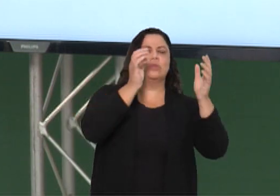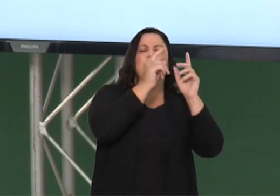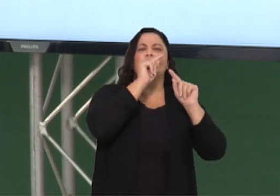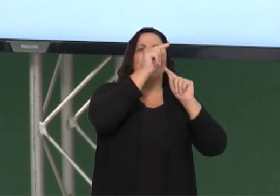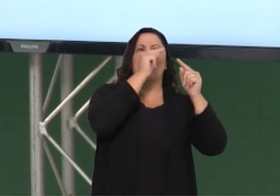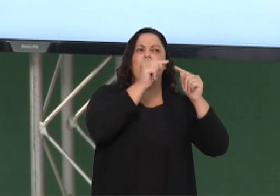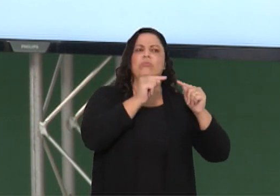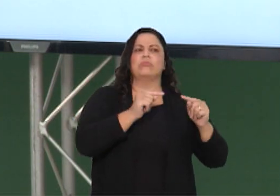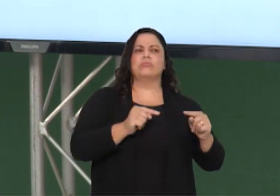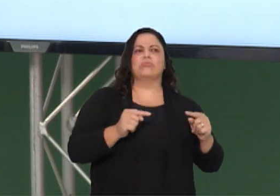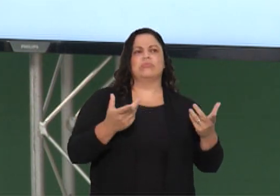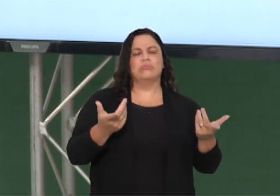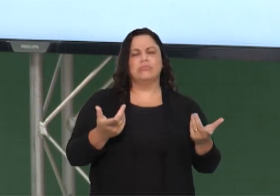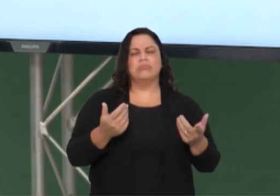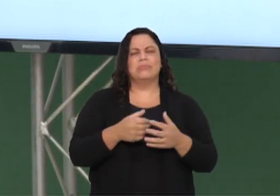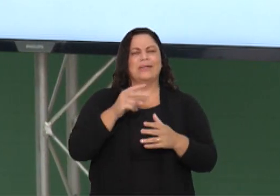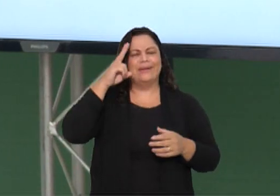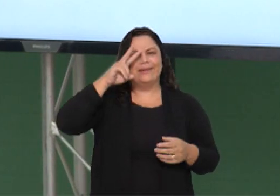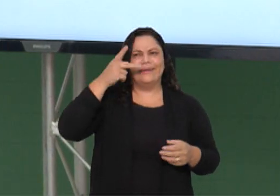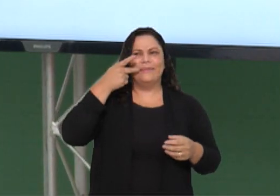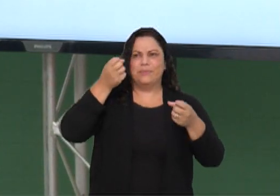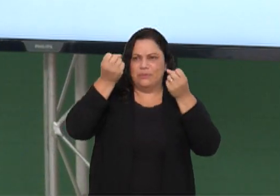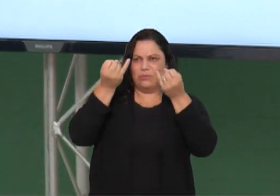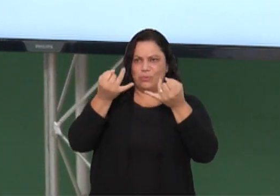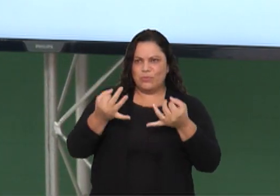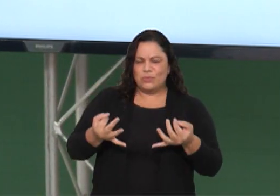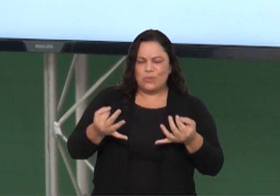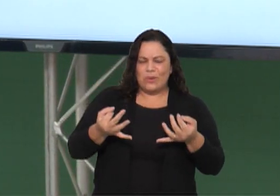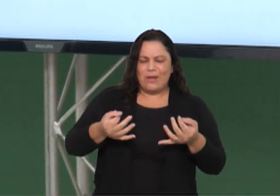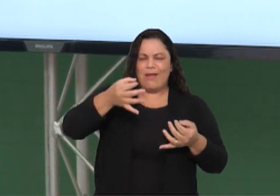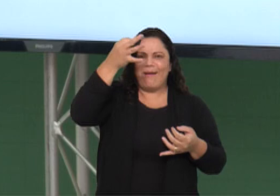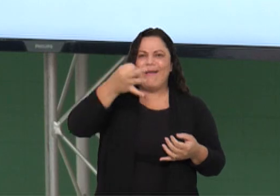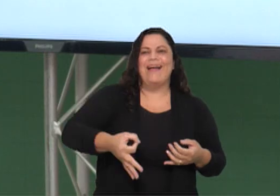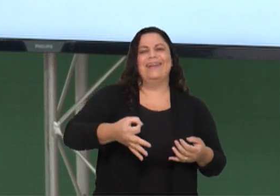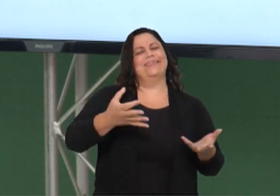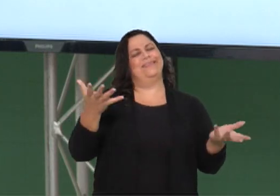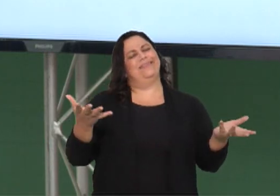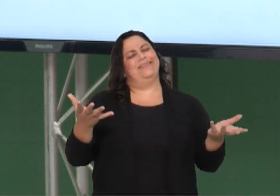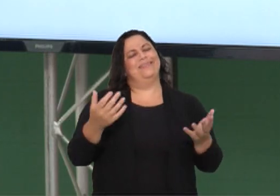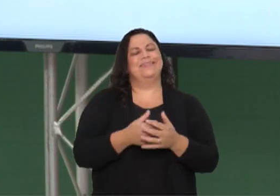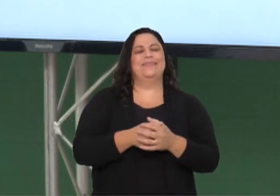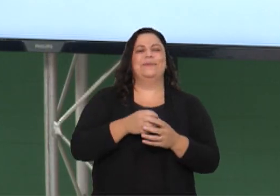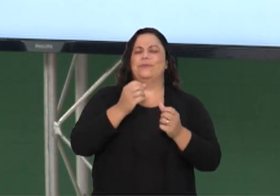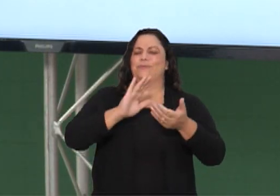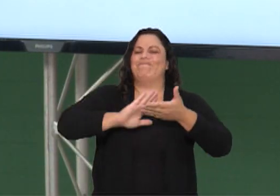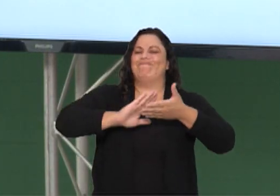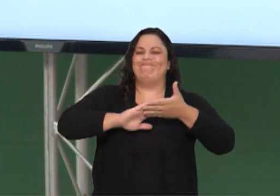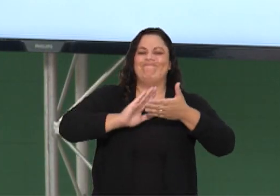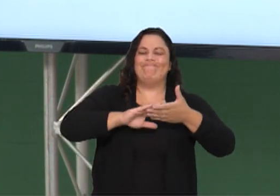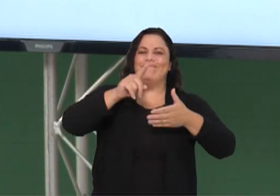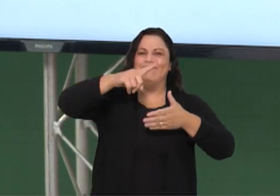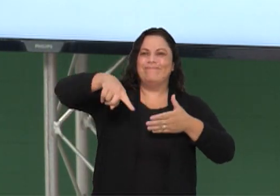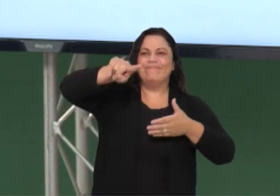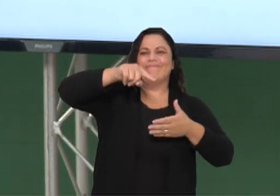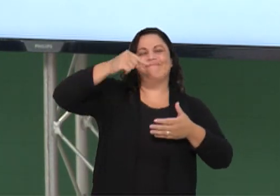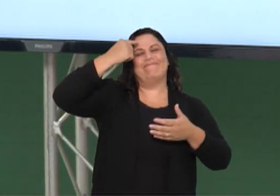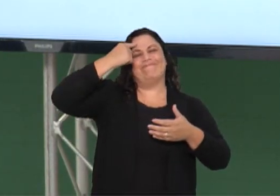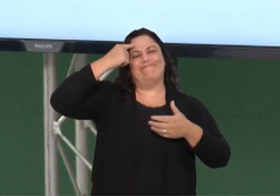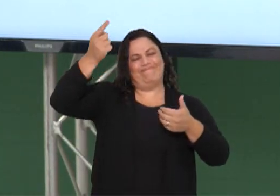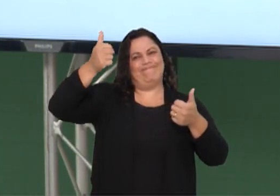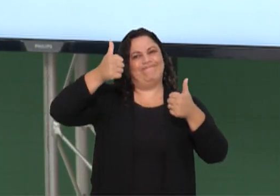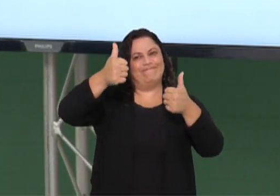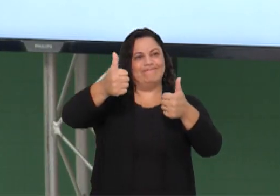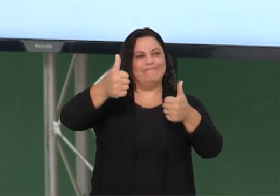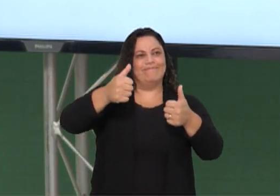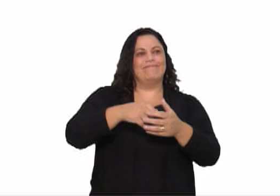conselho diáspora? Pelo amor de Deus. Acertou, meu rapaz, você está indo muito bem, parabéns. Eu sei, é meu poder mental, achou você